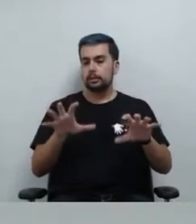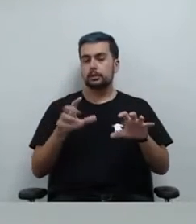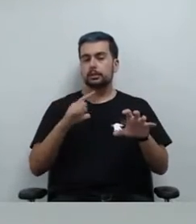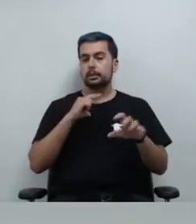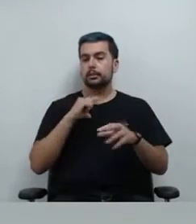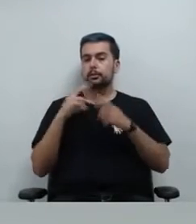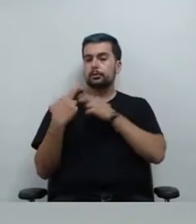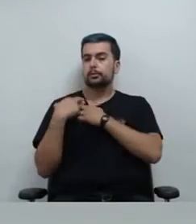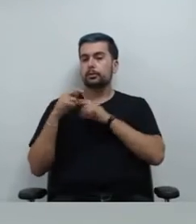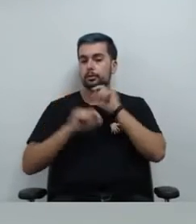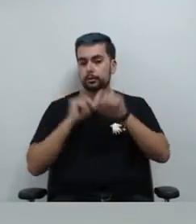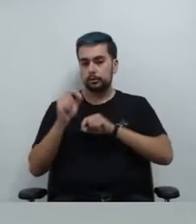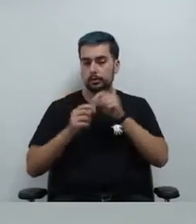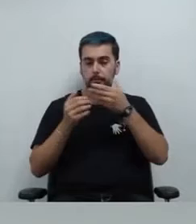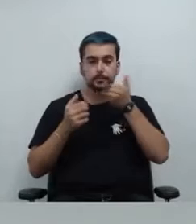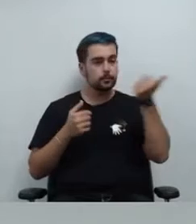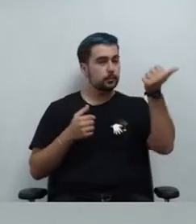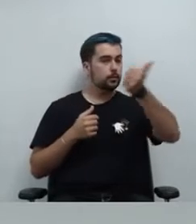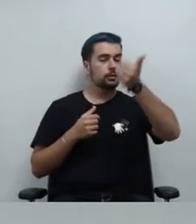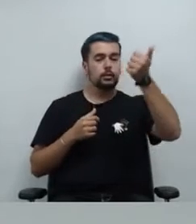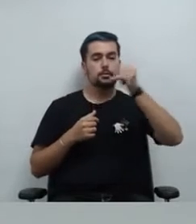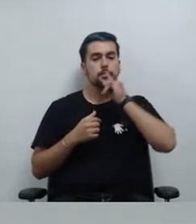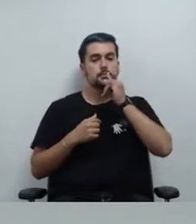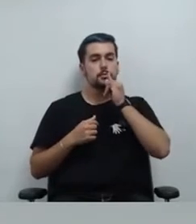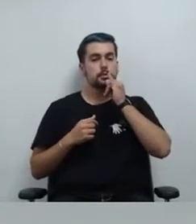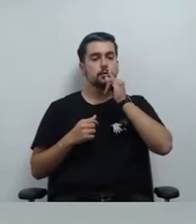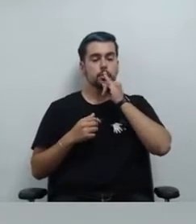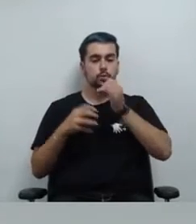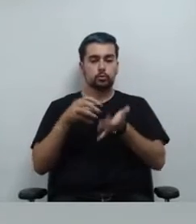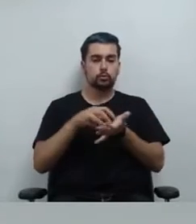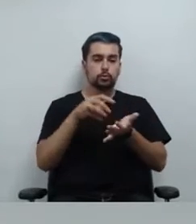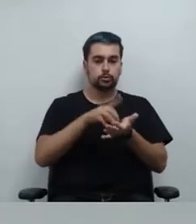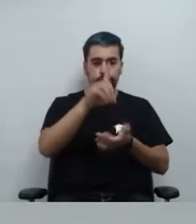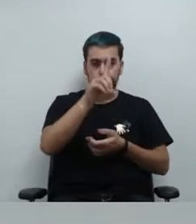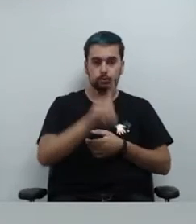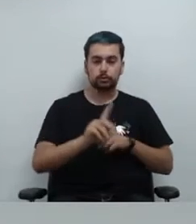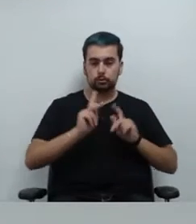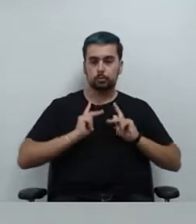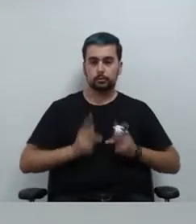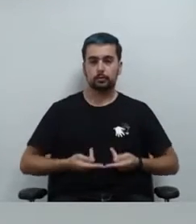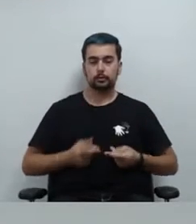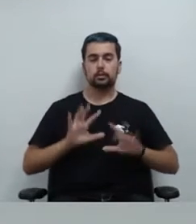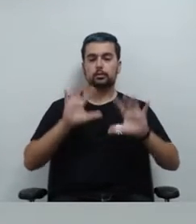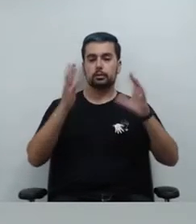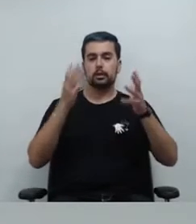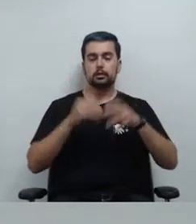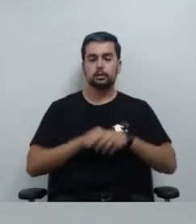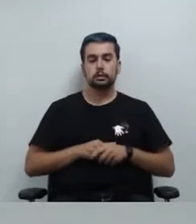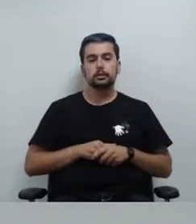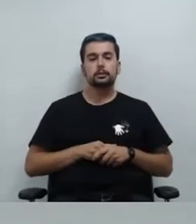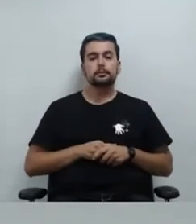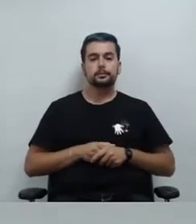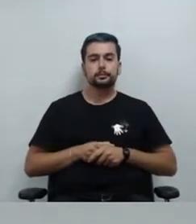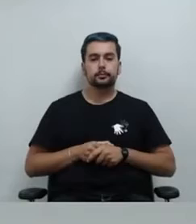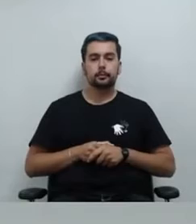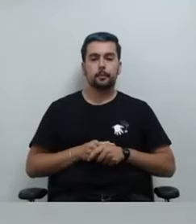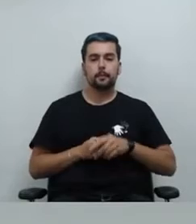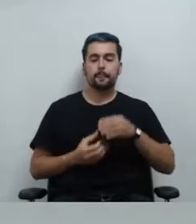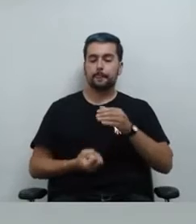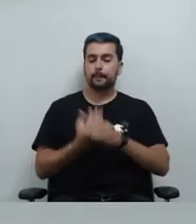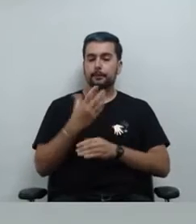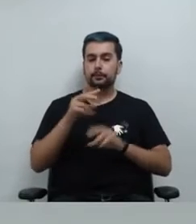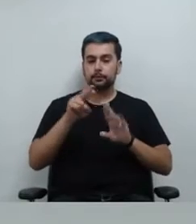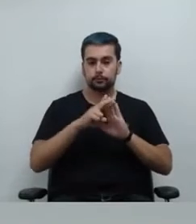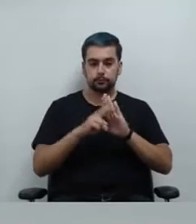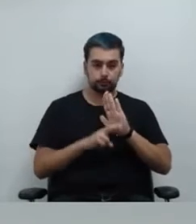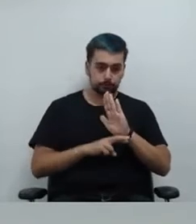uma função aprimorar, por exemplo, o que o Núcleo de Cidadania e Direitos Humanos realizou com a construção do Manual da RAPS,